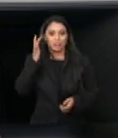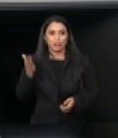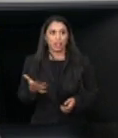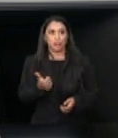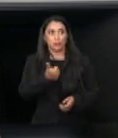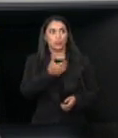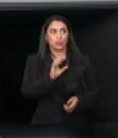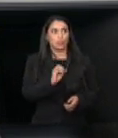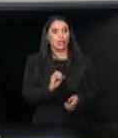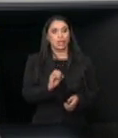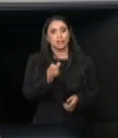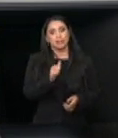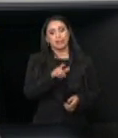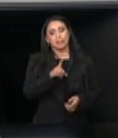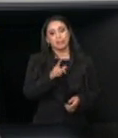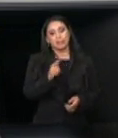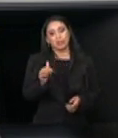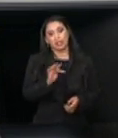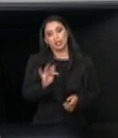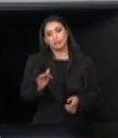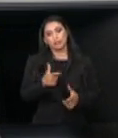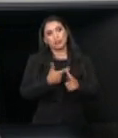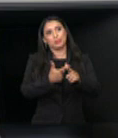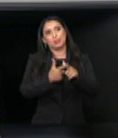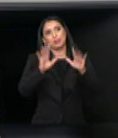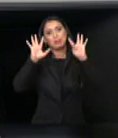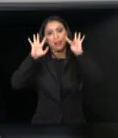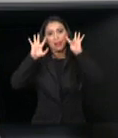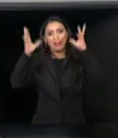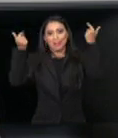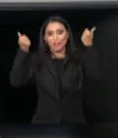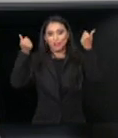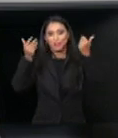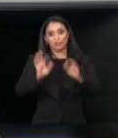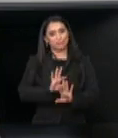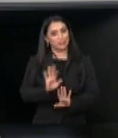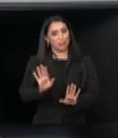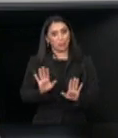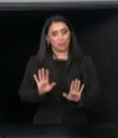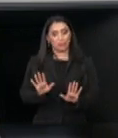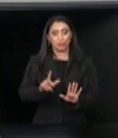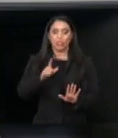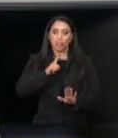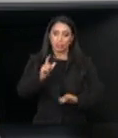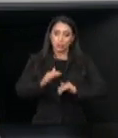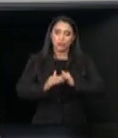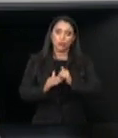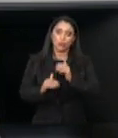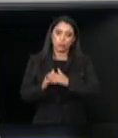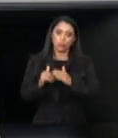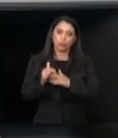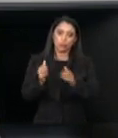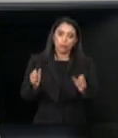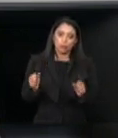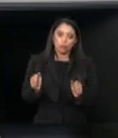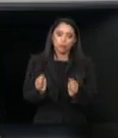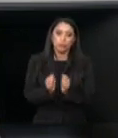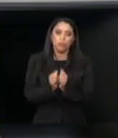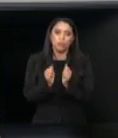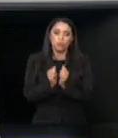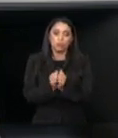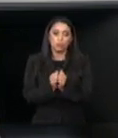adpfs né E todos os problemas do mundo estariam solucionados o que nós temos que fazer é construir é junto